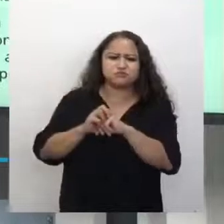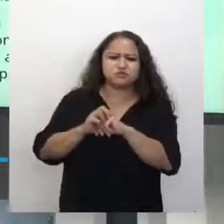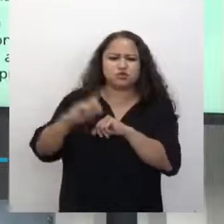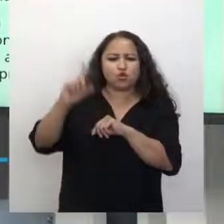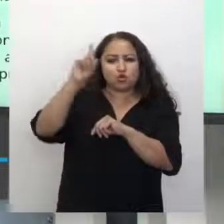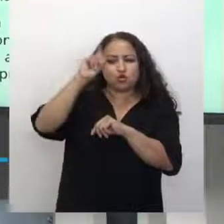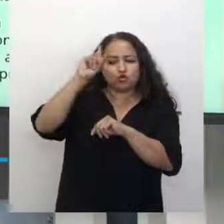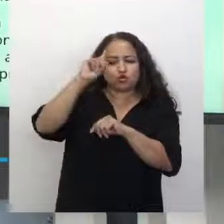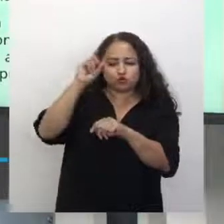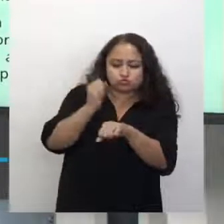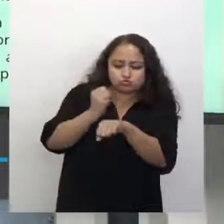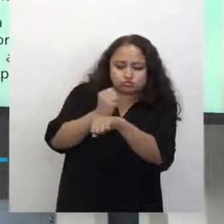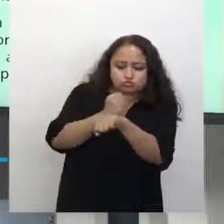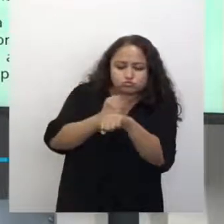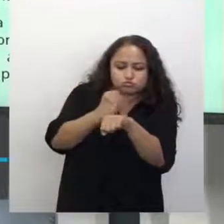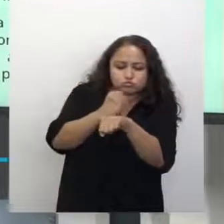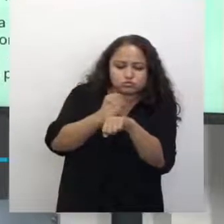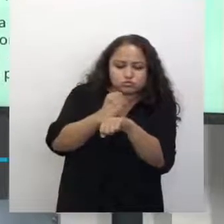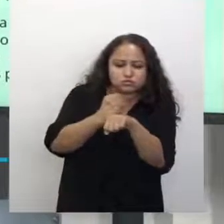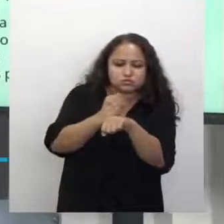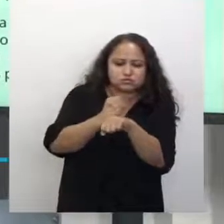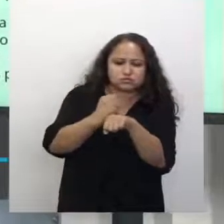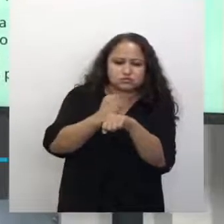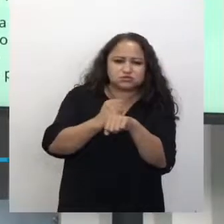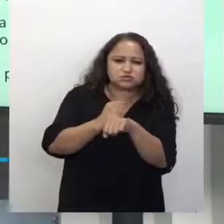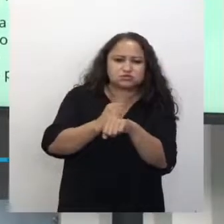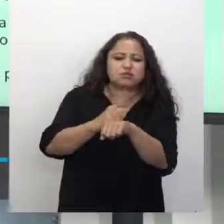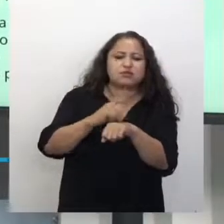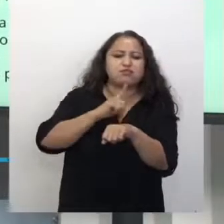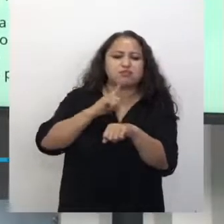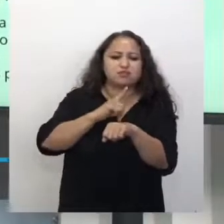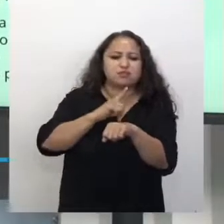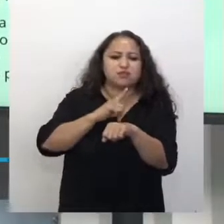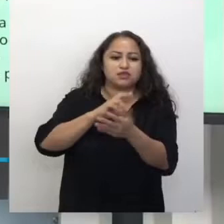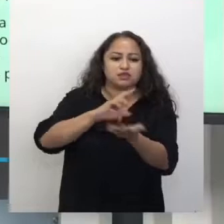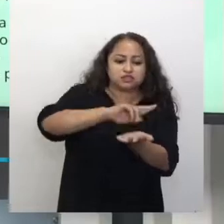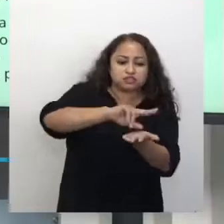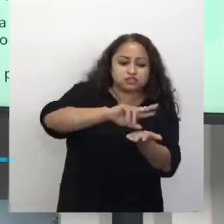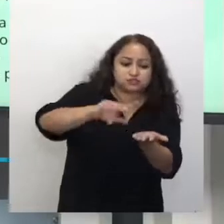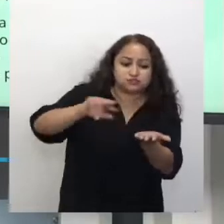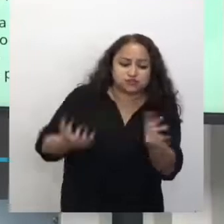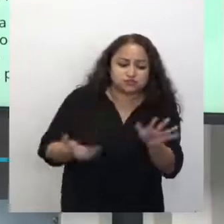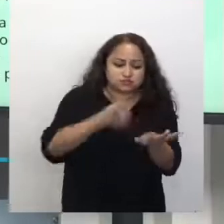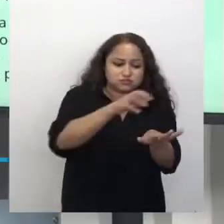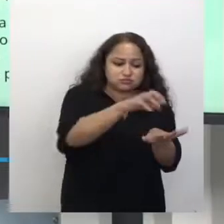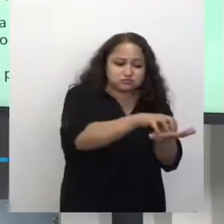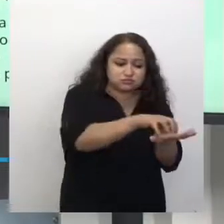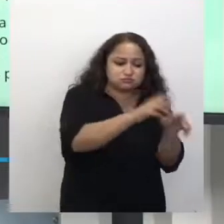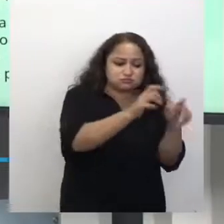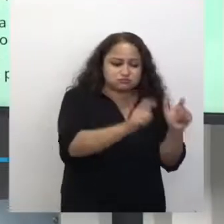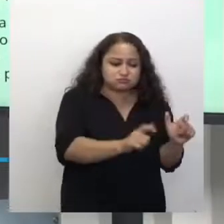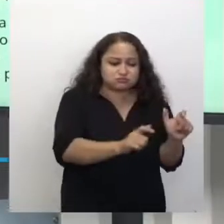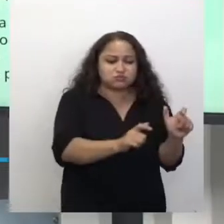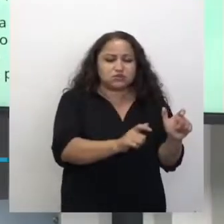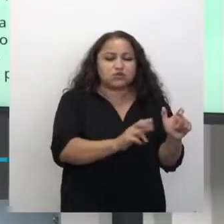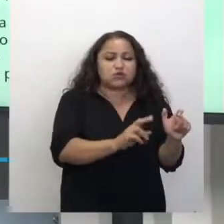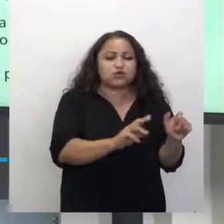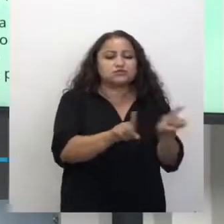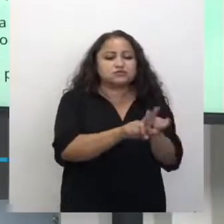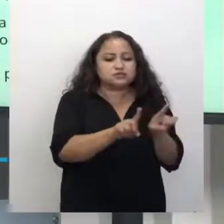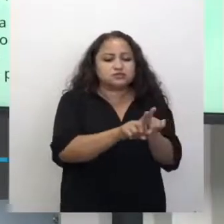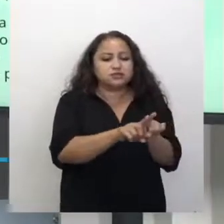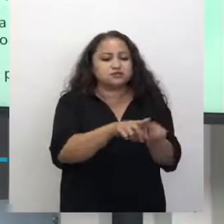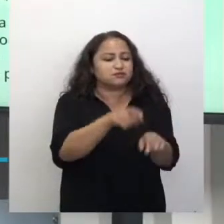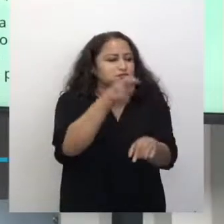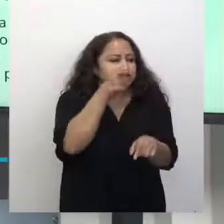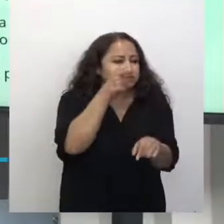leva, assim, muitas galerias e um público muito grande, tanto de pessoas que vão apenas fruir aquelas obras, como de pessoas que também,